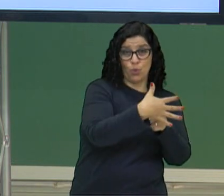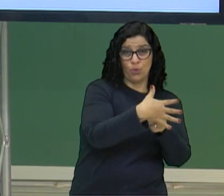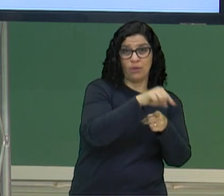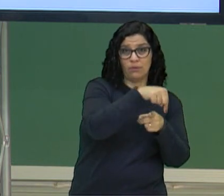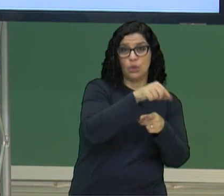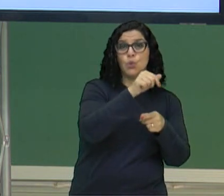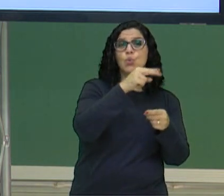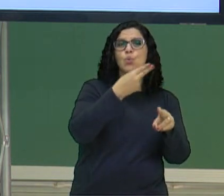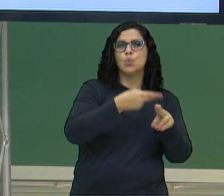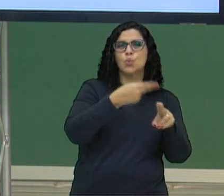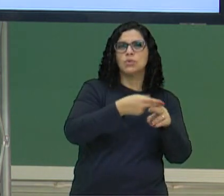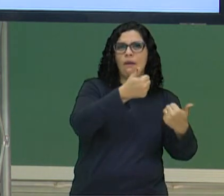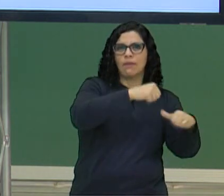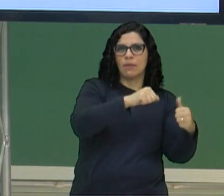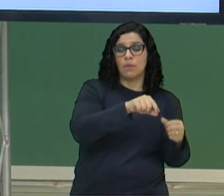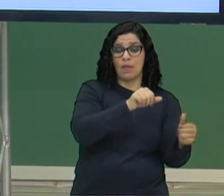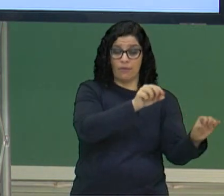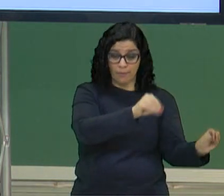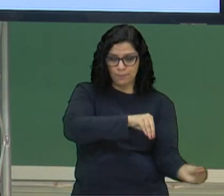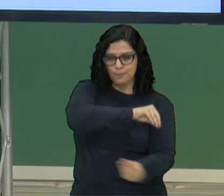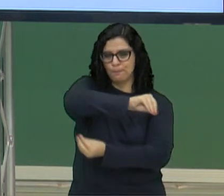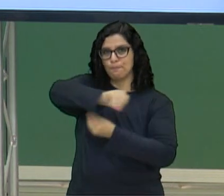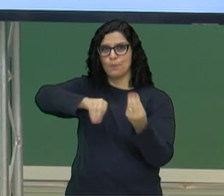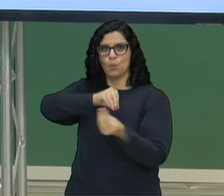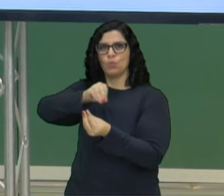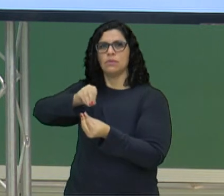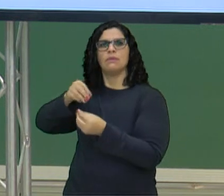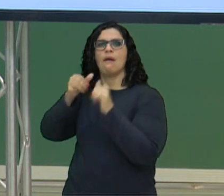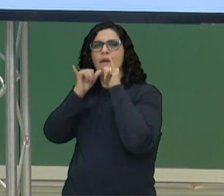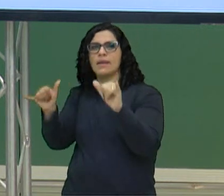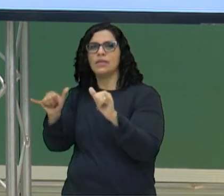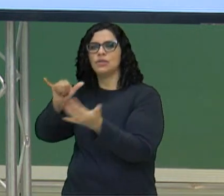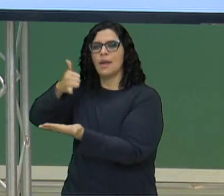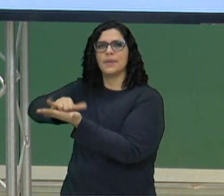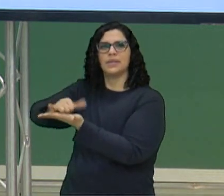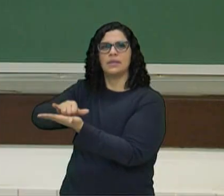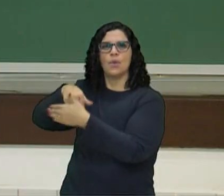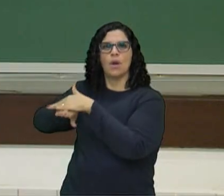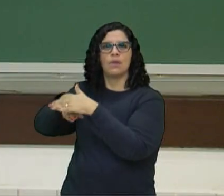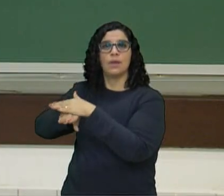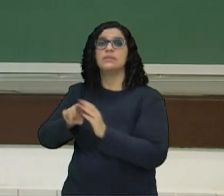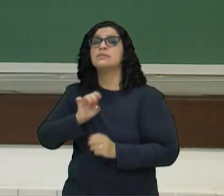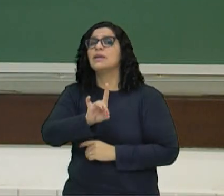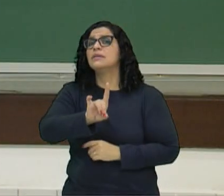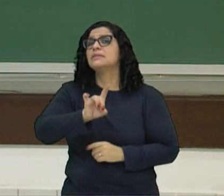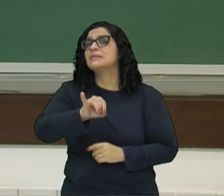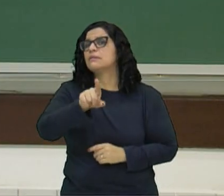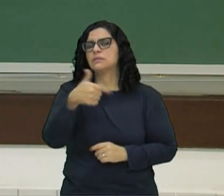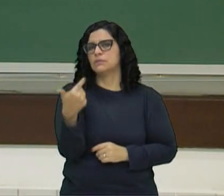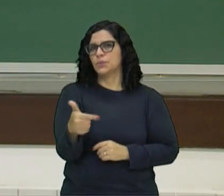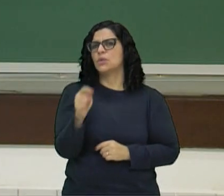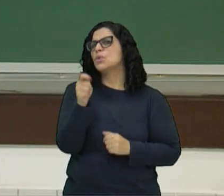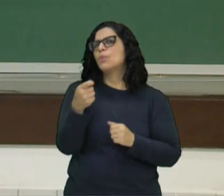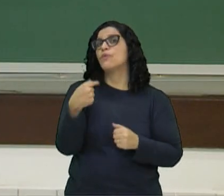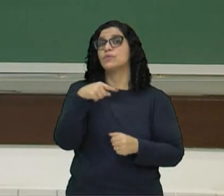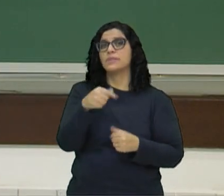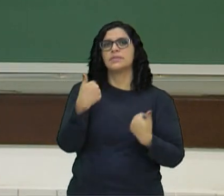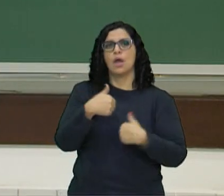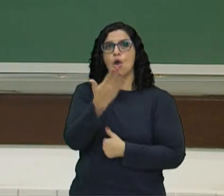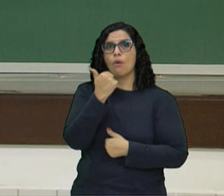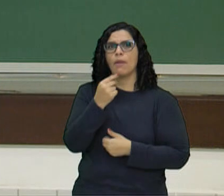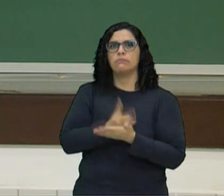carregar a bateria, e a bateria mantendo tudo funcionando. Se não fosse assim, o que aconteceria? Você ia ter que